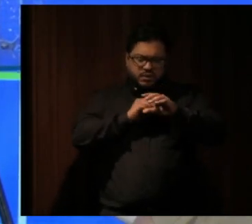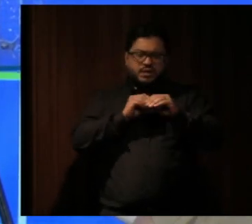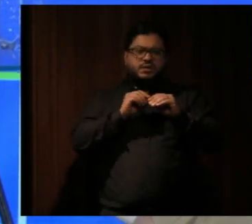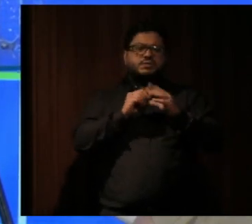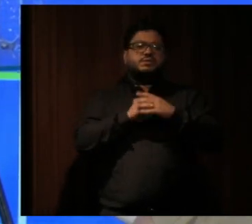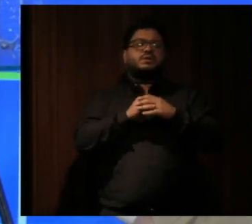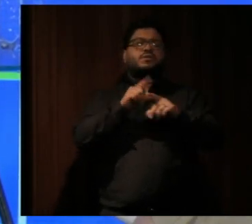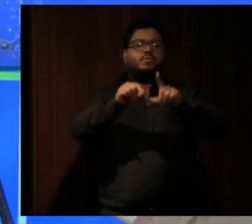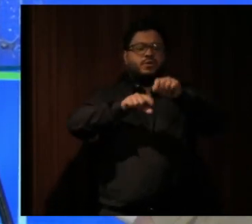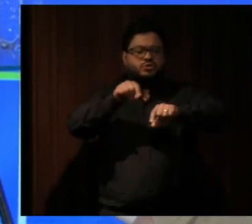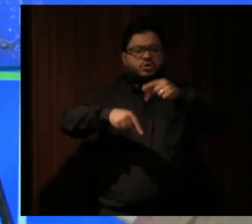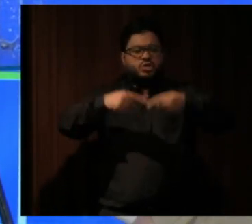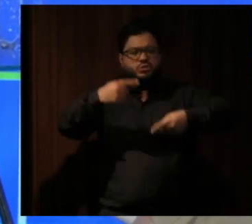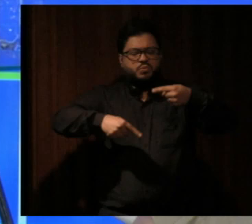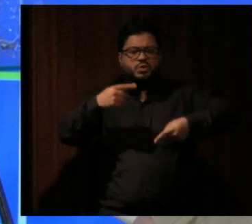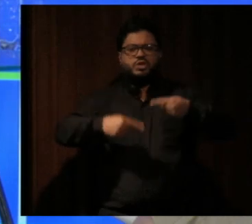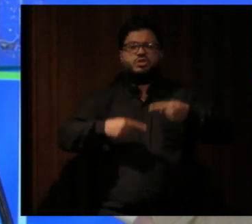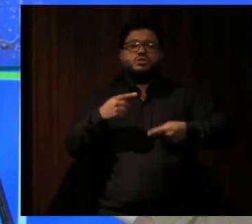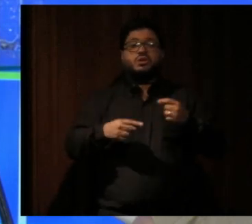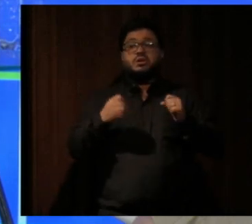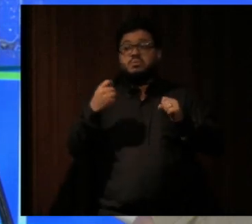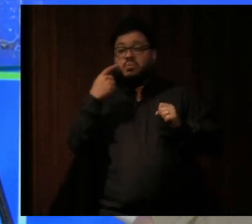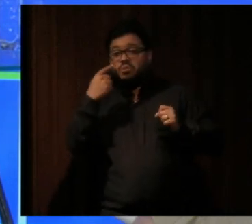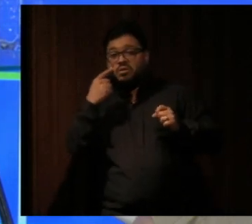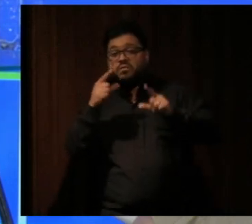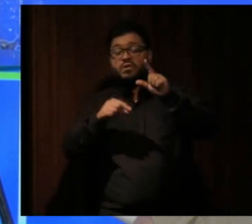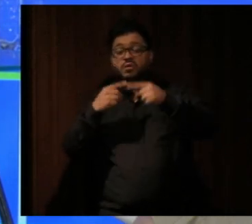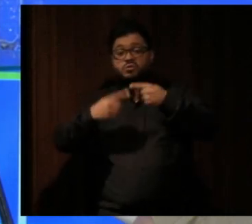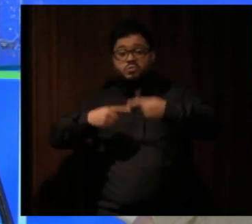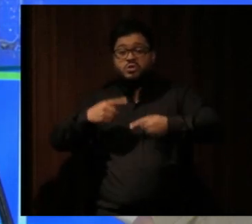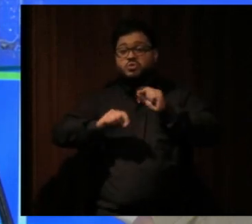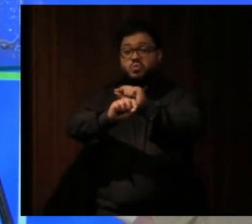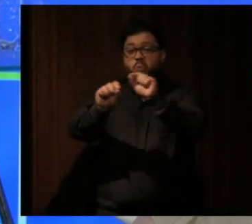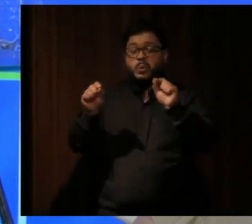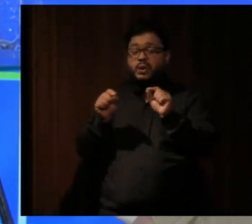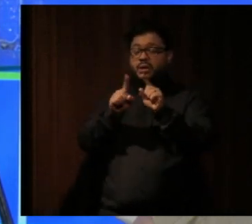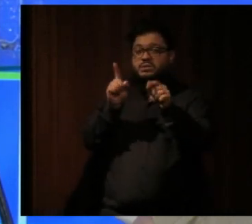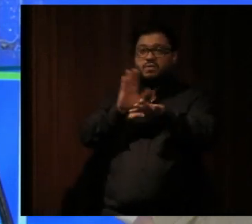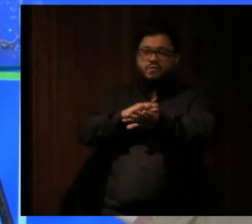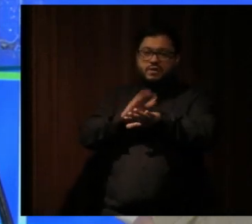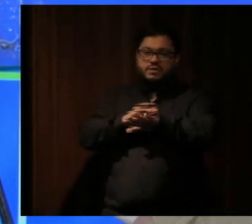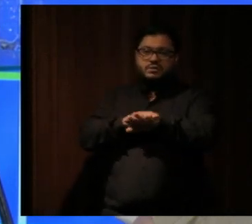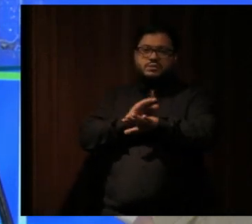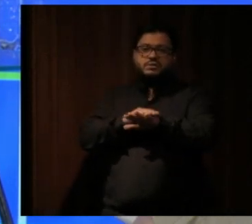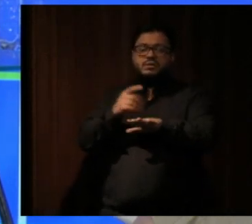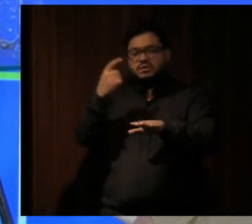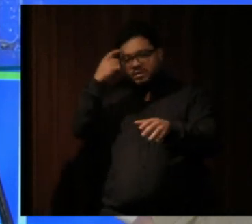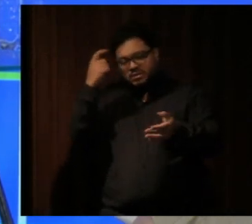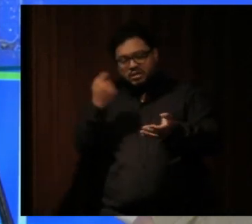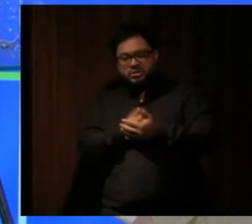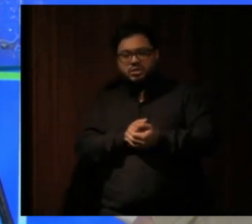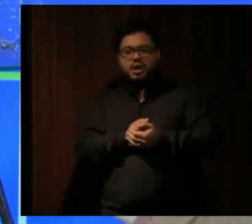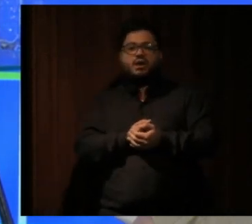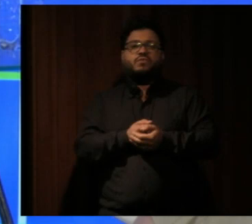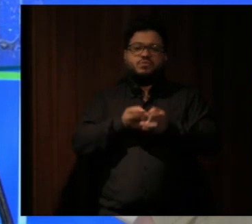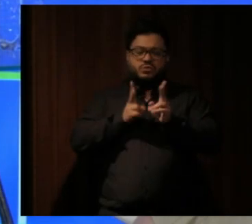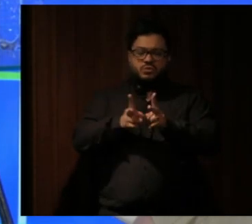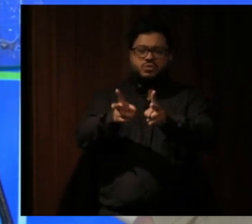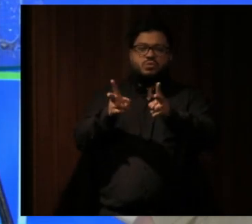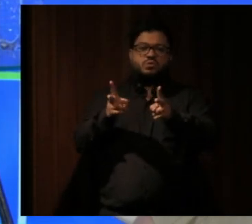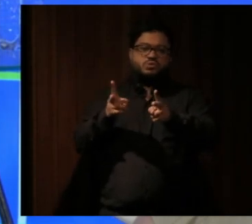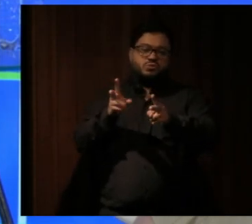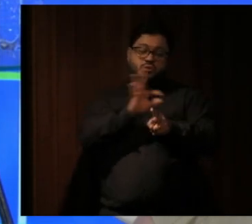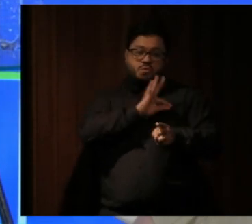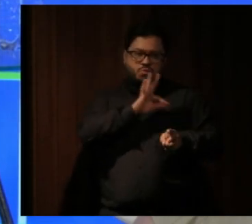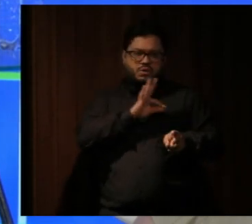foi pra editoria de de política para poder ouvir os políticos o que que eles estavam fazendo o que que eles achavam continuou com